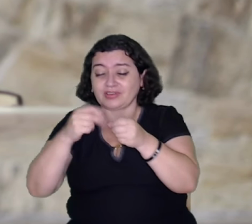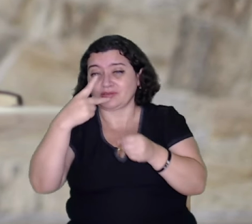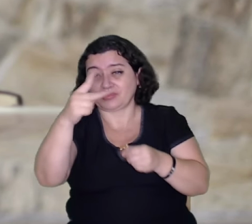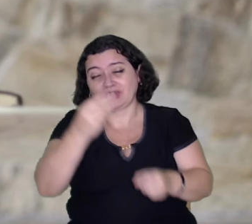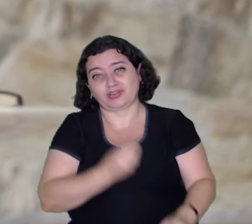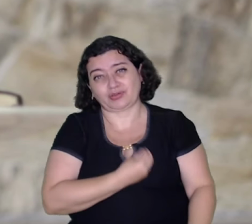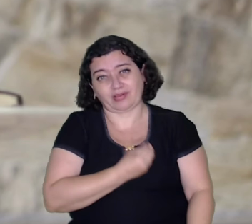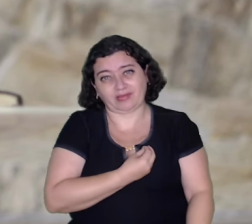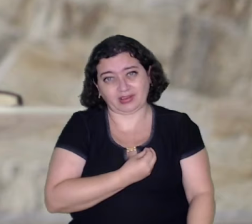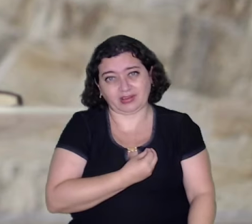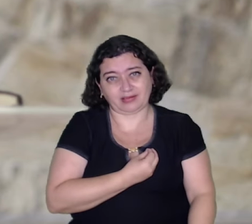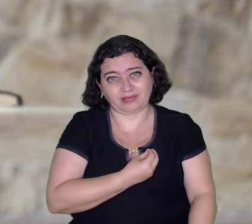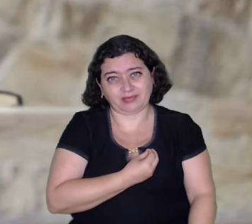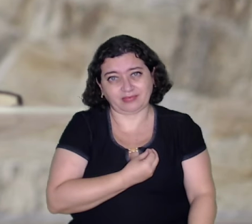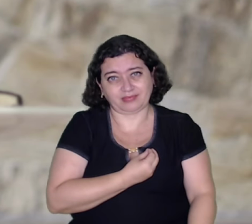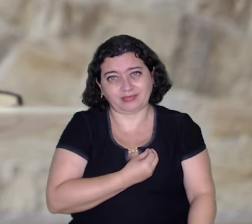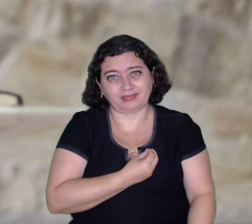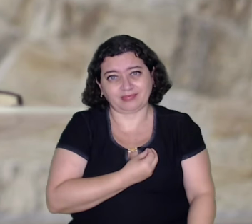Você